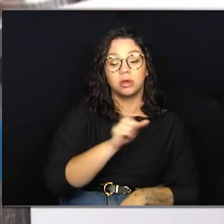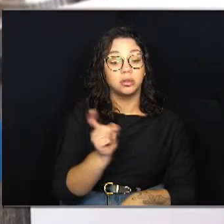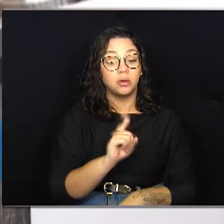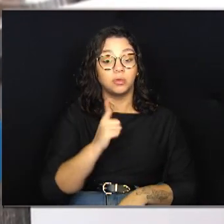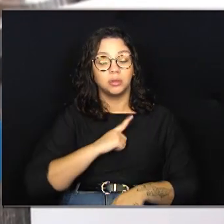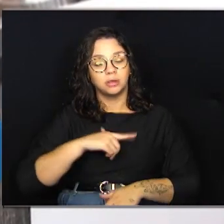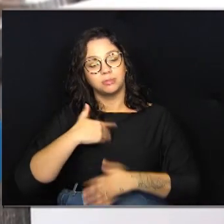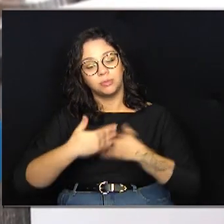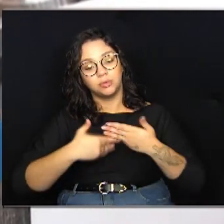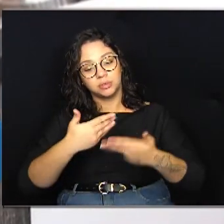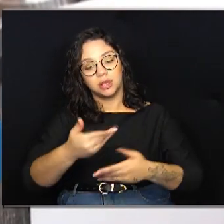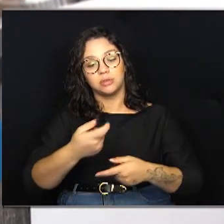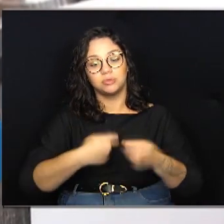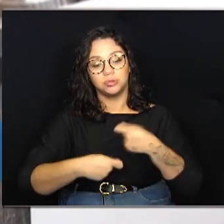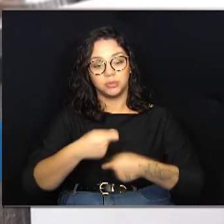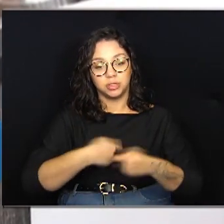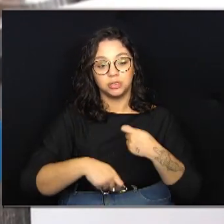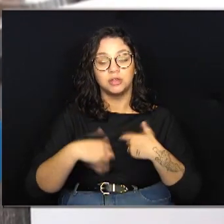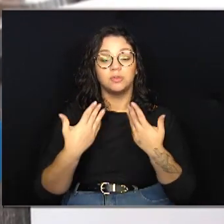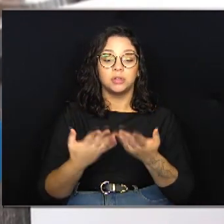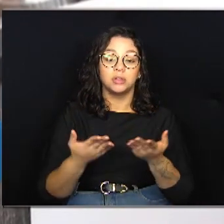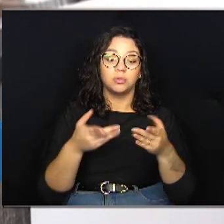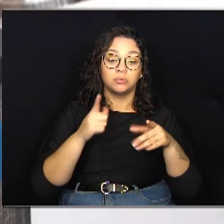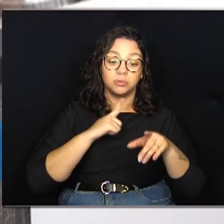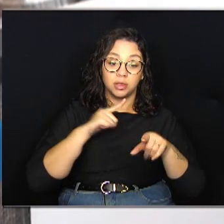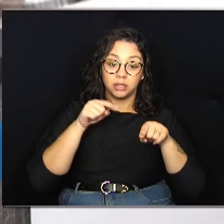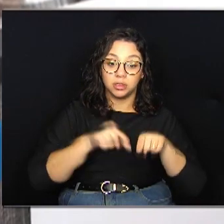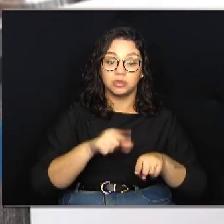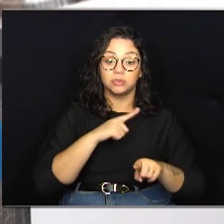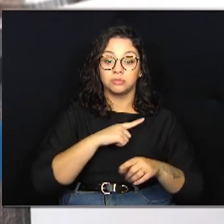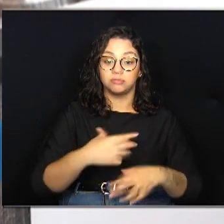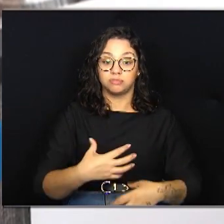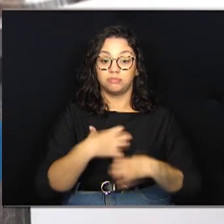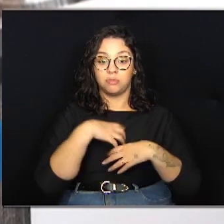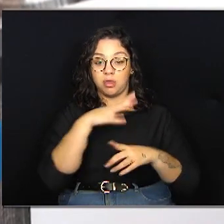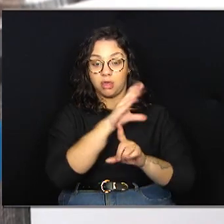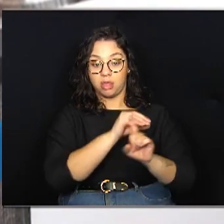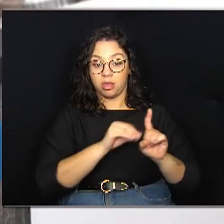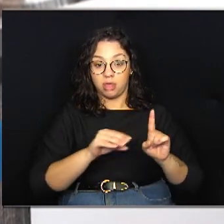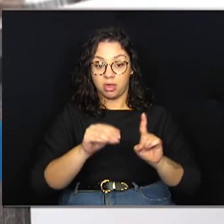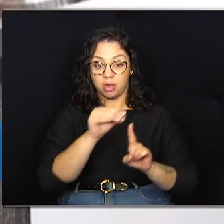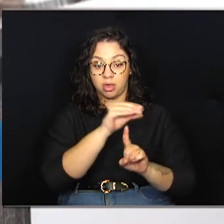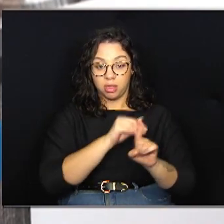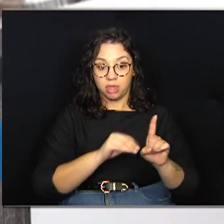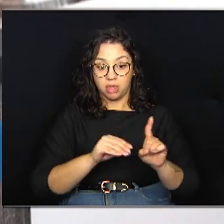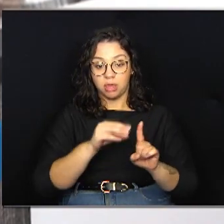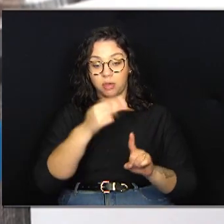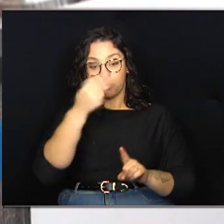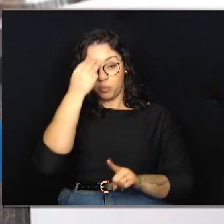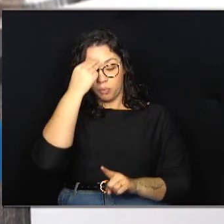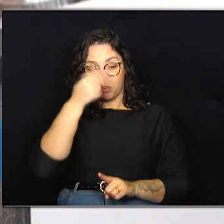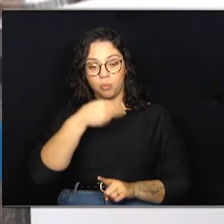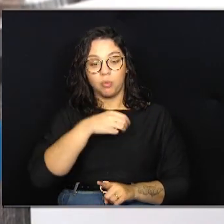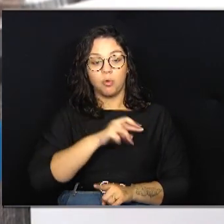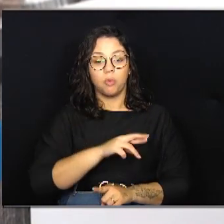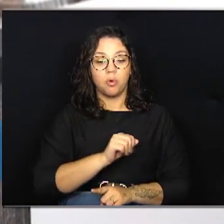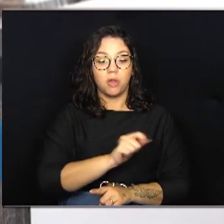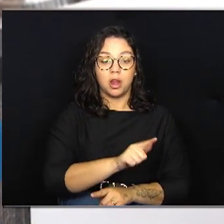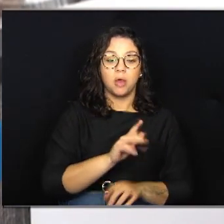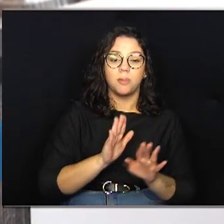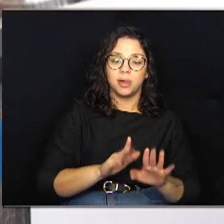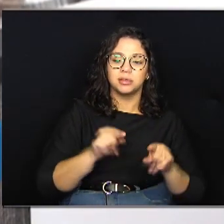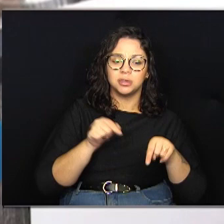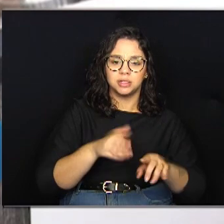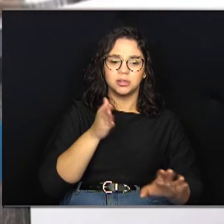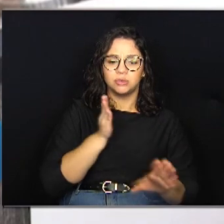processo administrativo e, por conta disso, acabam sendo assediados moralmente. Mas a gente tem localizado aqui,